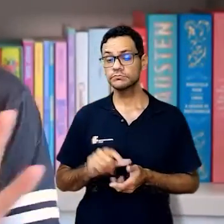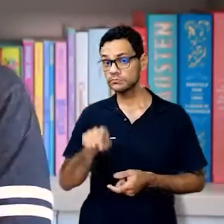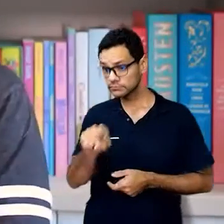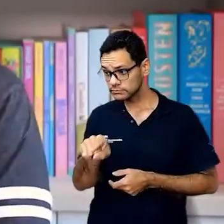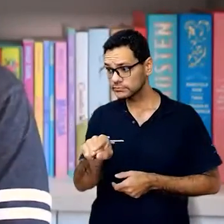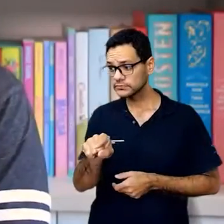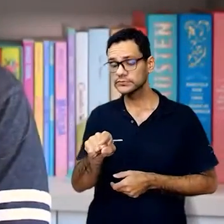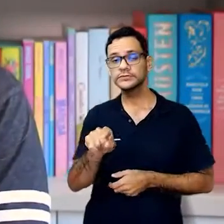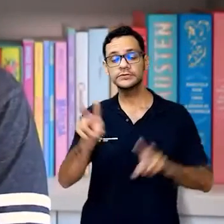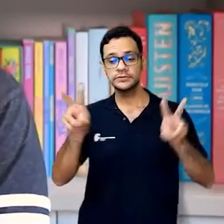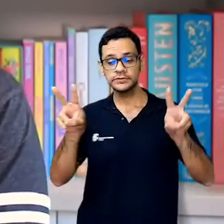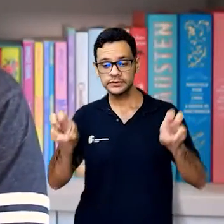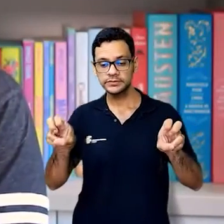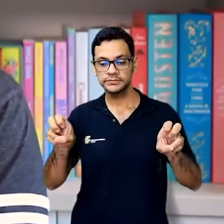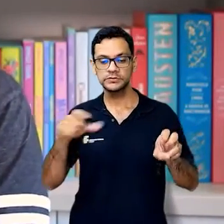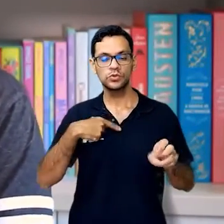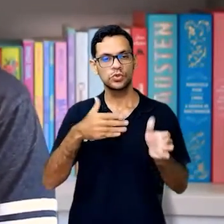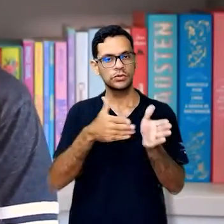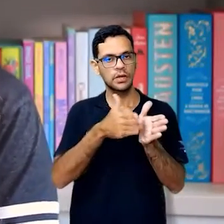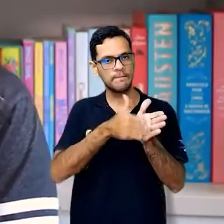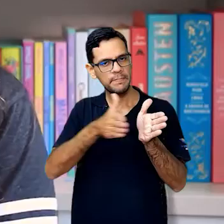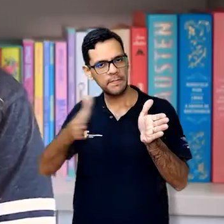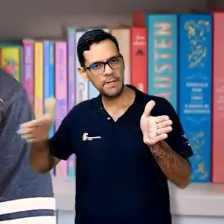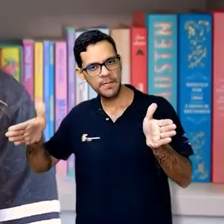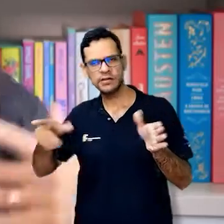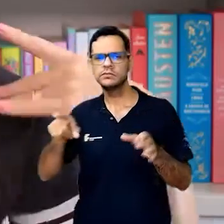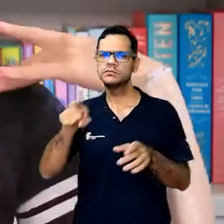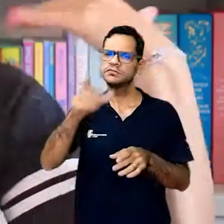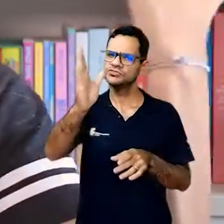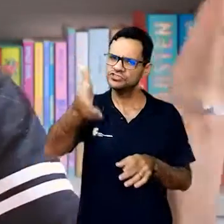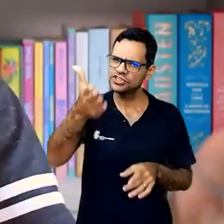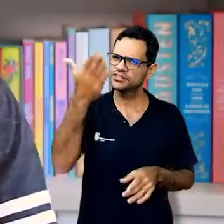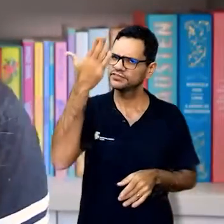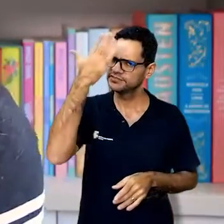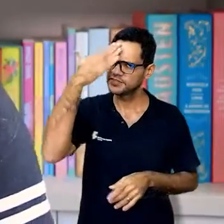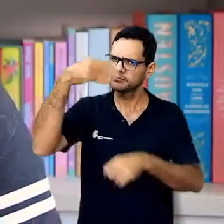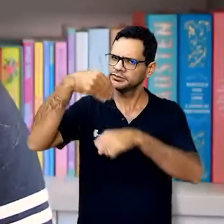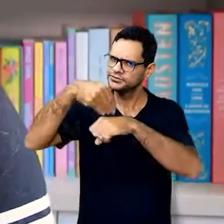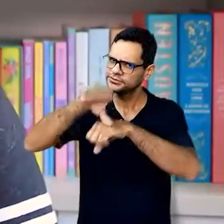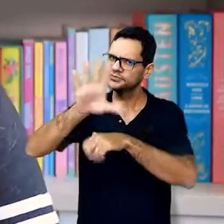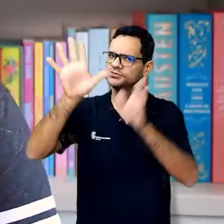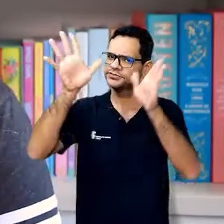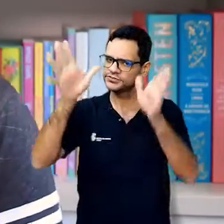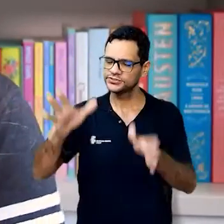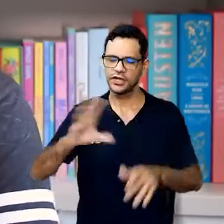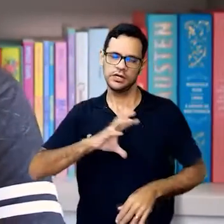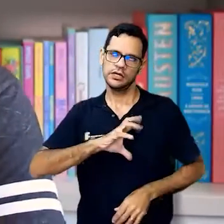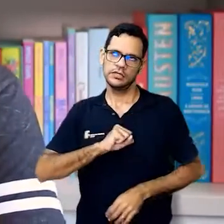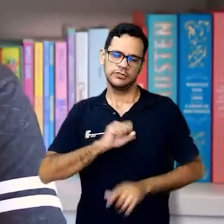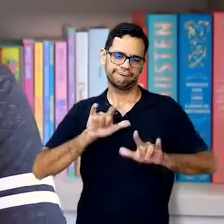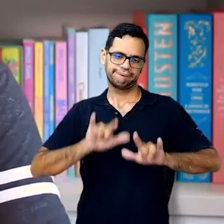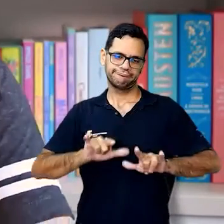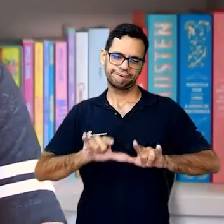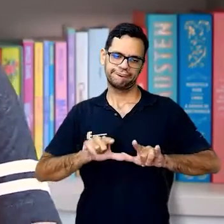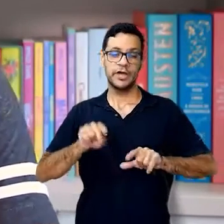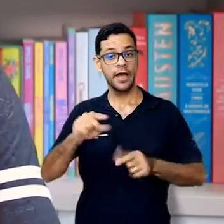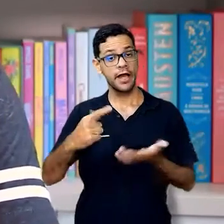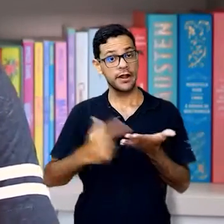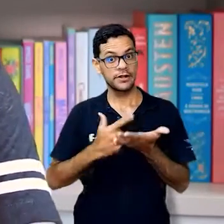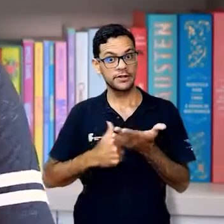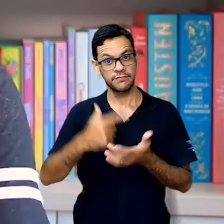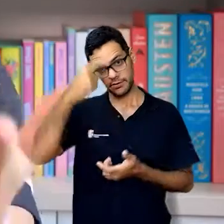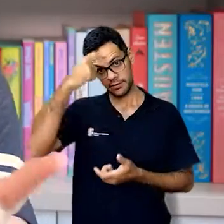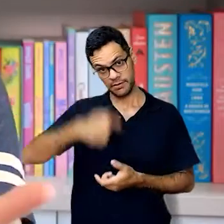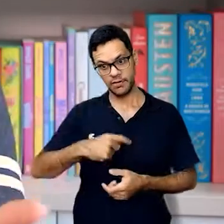literatura jovem. E para este aqui, gente, eu coloquei uma série que vocês também já me ouviram falar várias vezes e que virou um xodó,